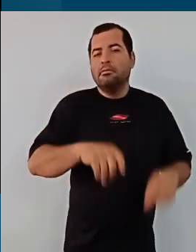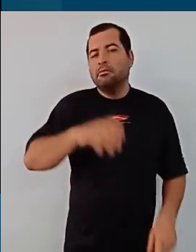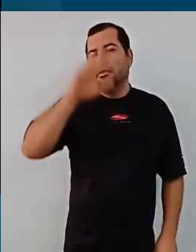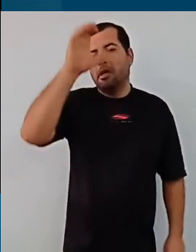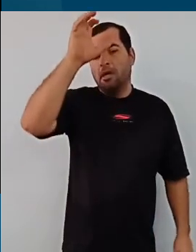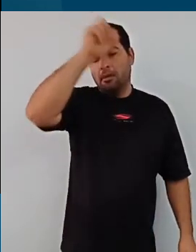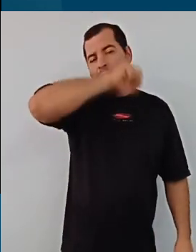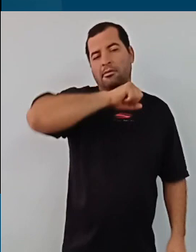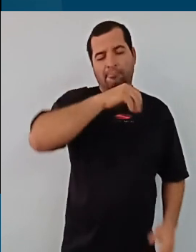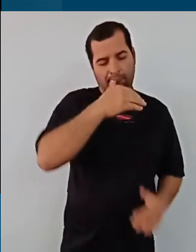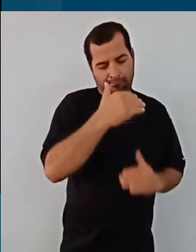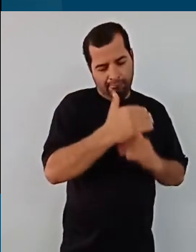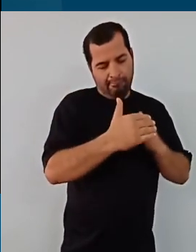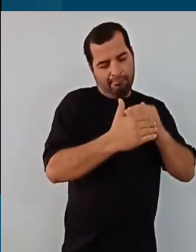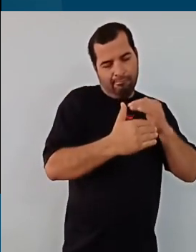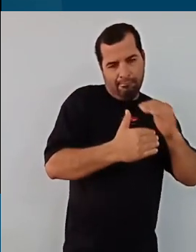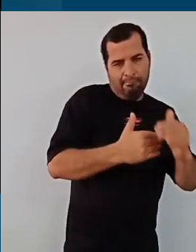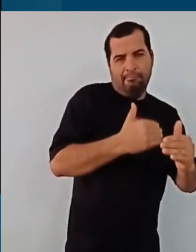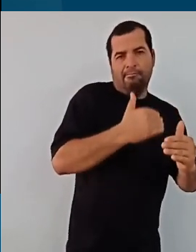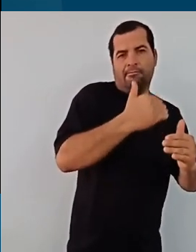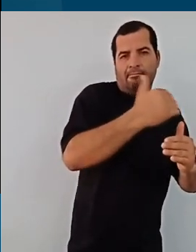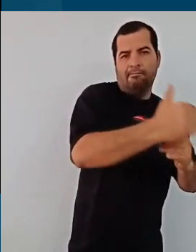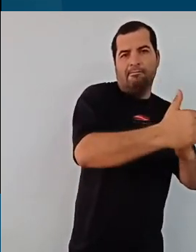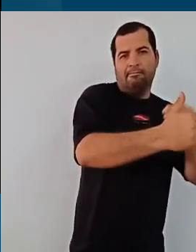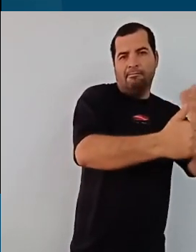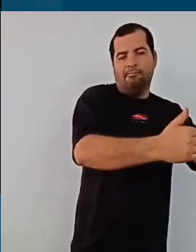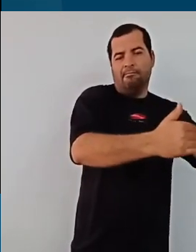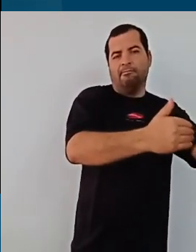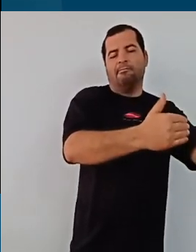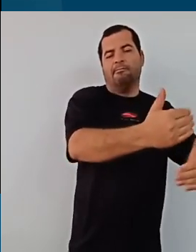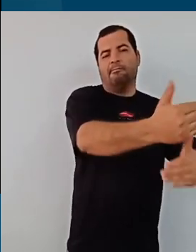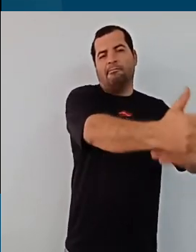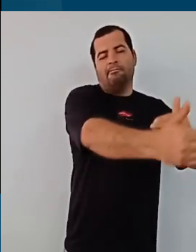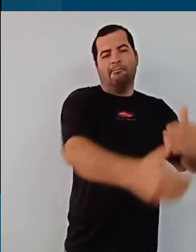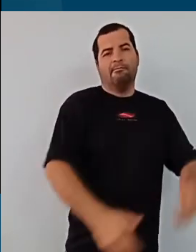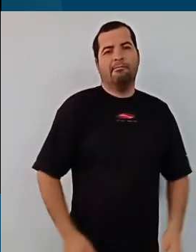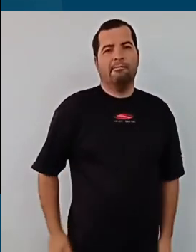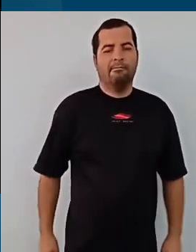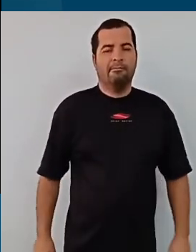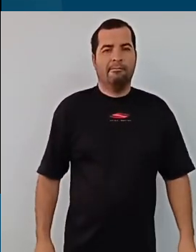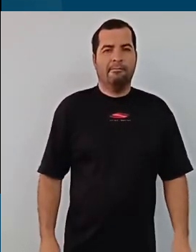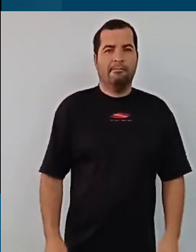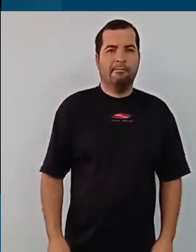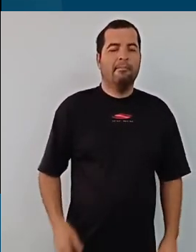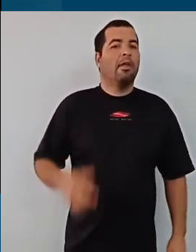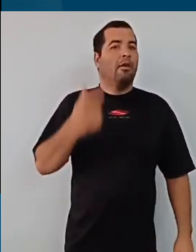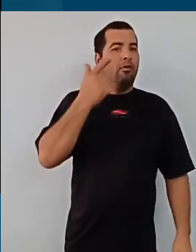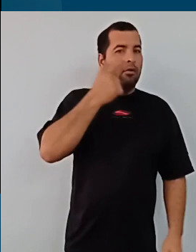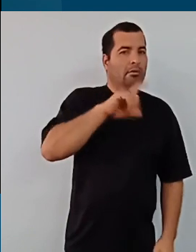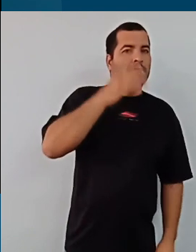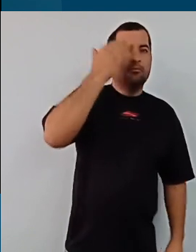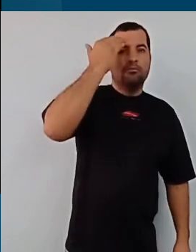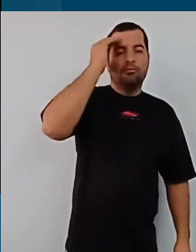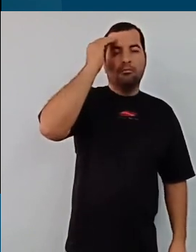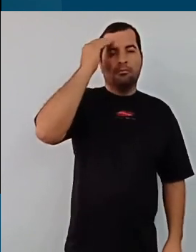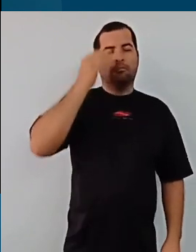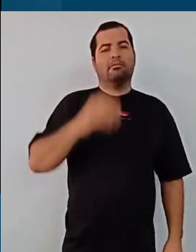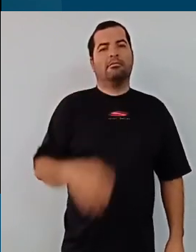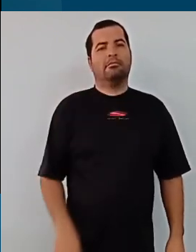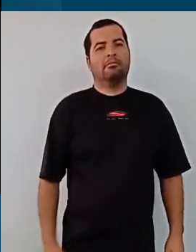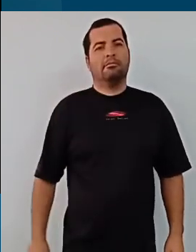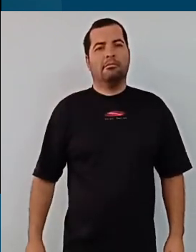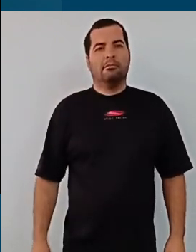possa caminhar, né, se desenvolver no sentido da aquisição de determinadas